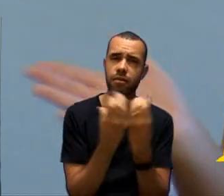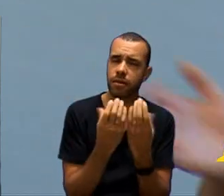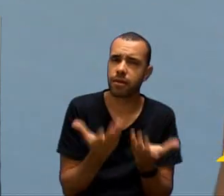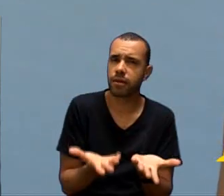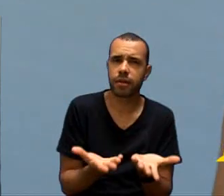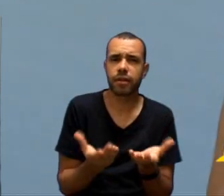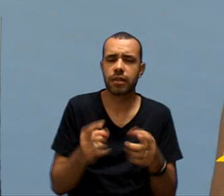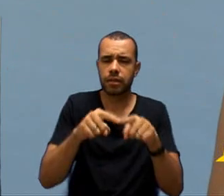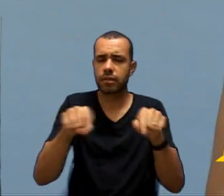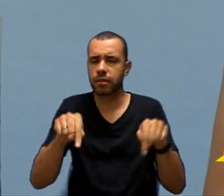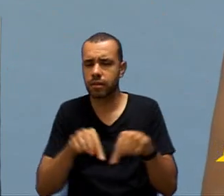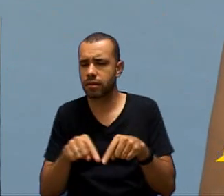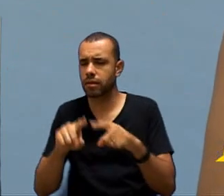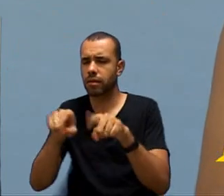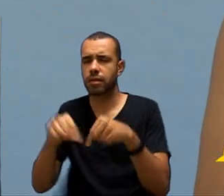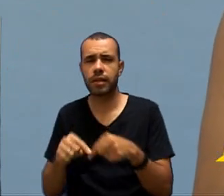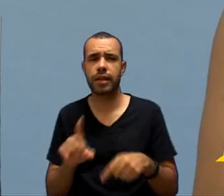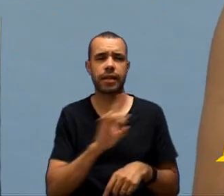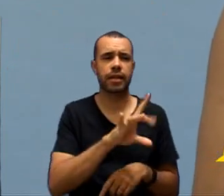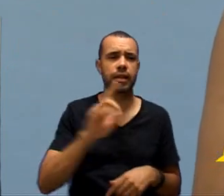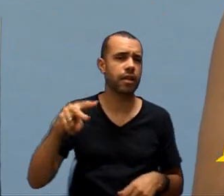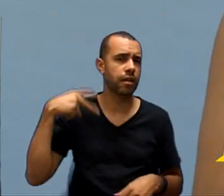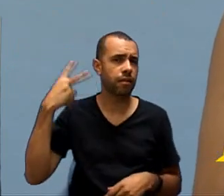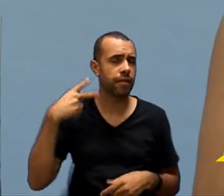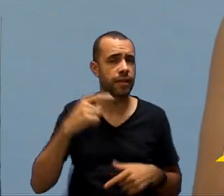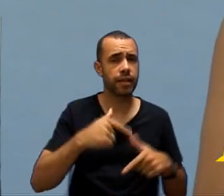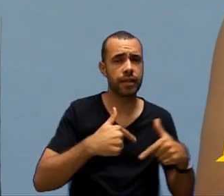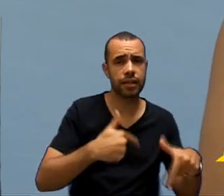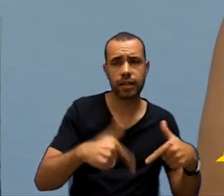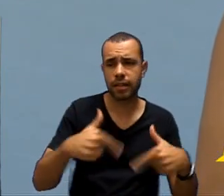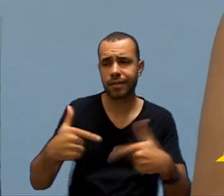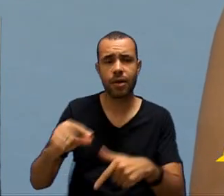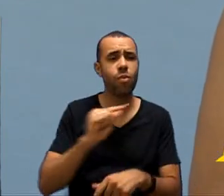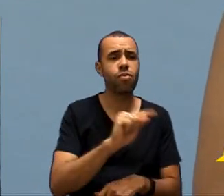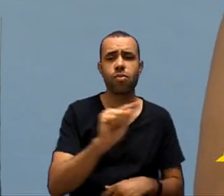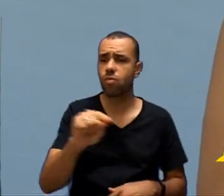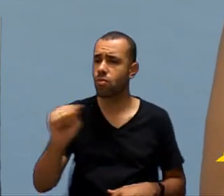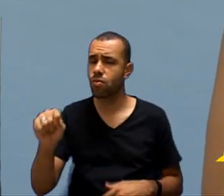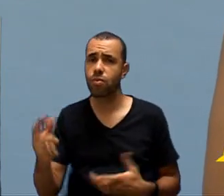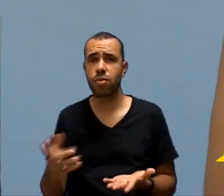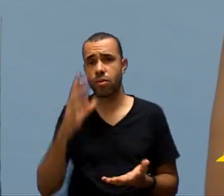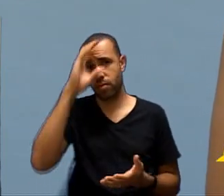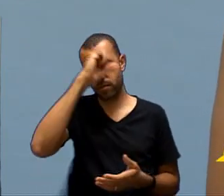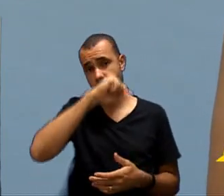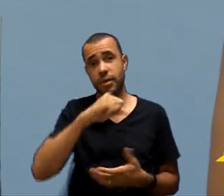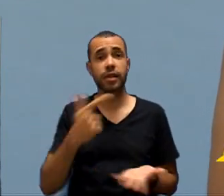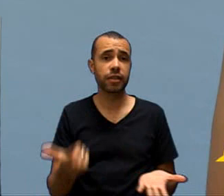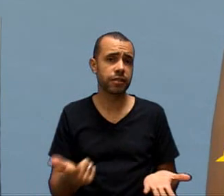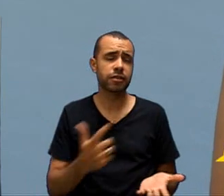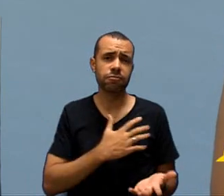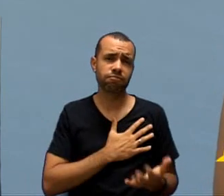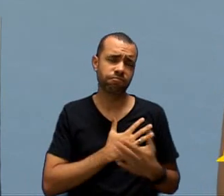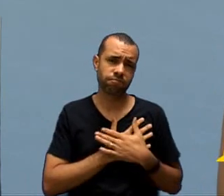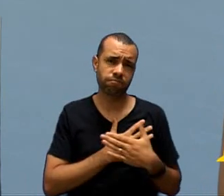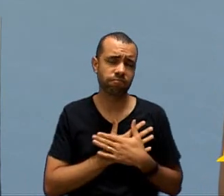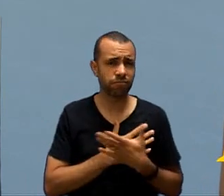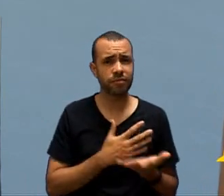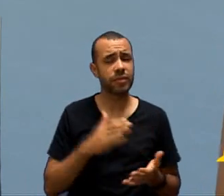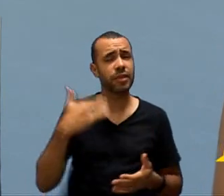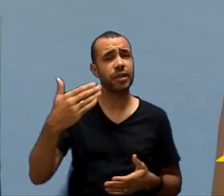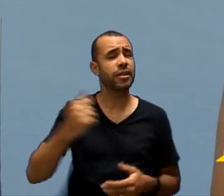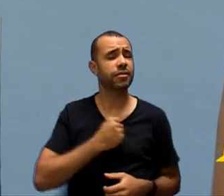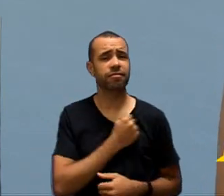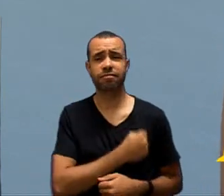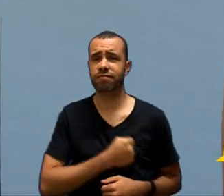os gabinetes, os trabalhos dos vereadores e vereadoras que trabalham aqui. E eu vou sentir muita falta de vocês. E se vocês precisarem,